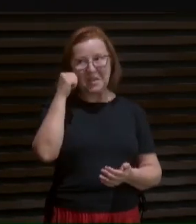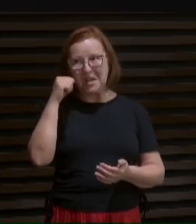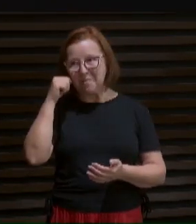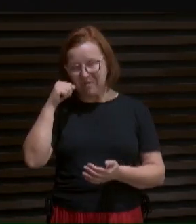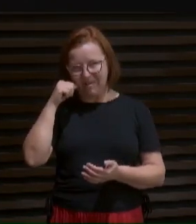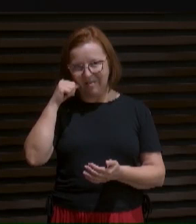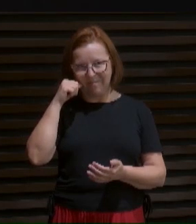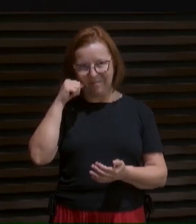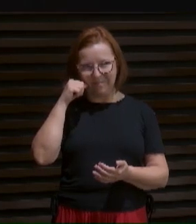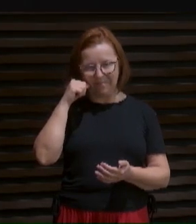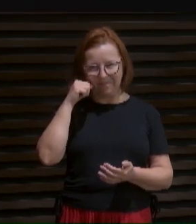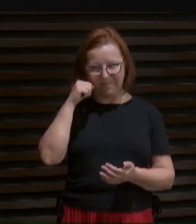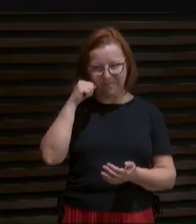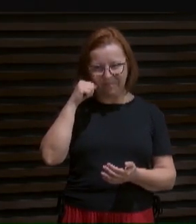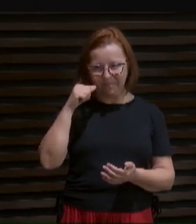mulher,